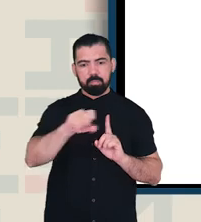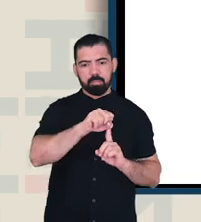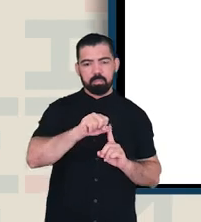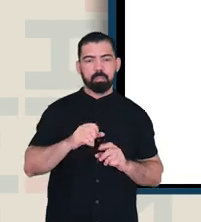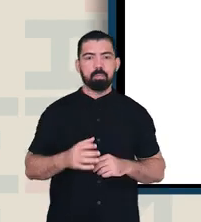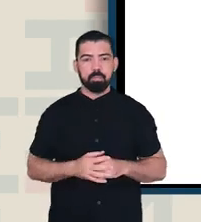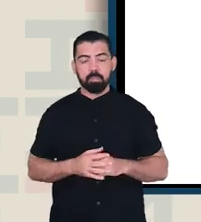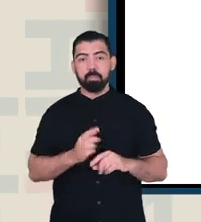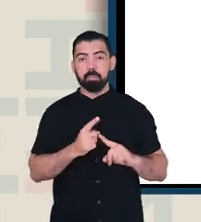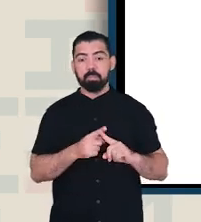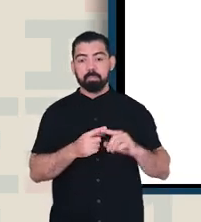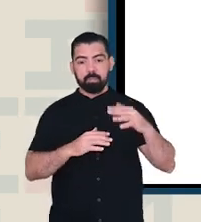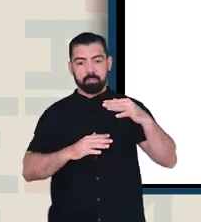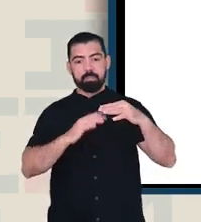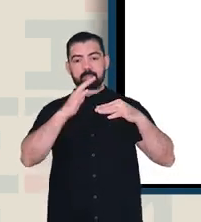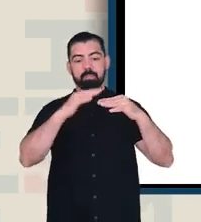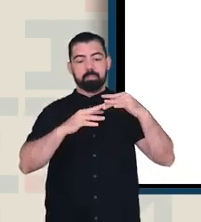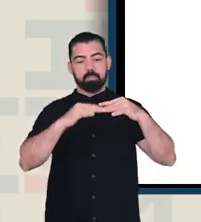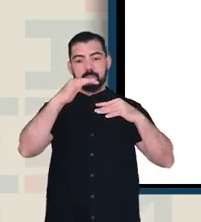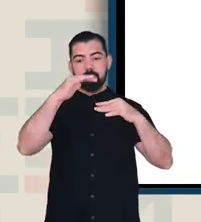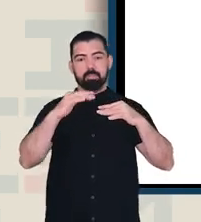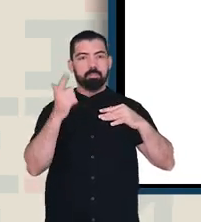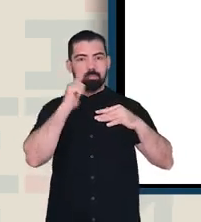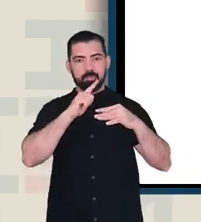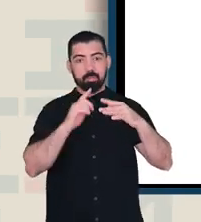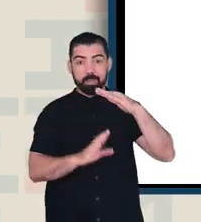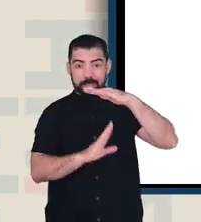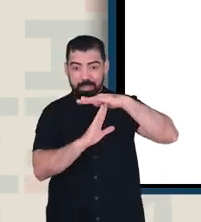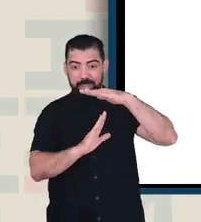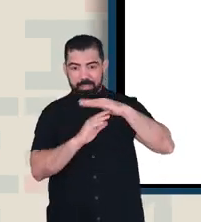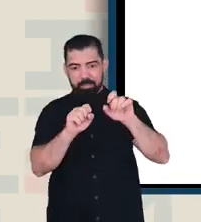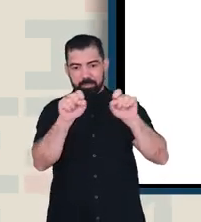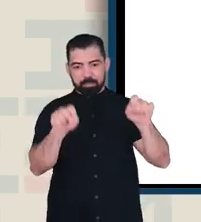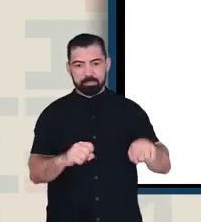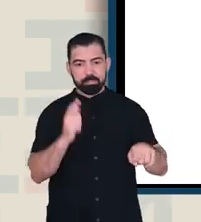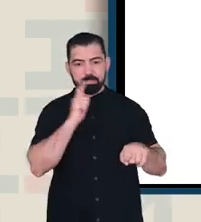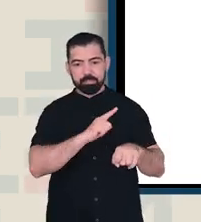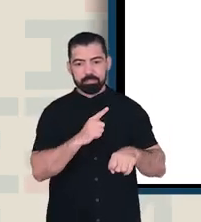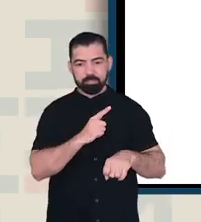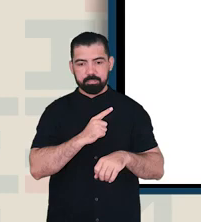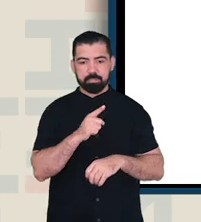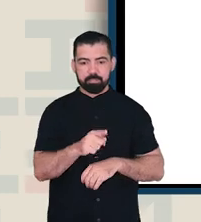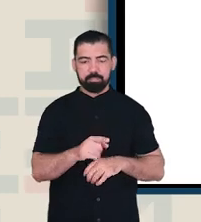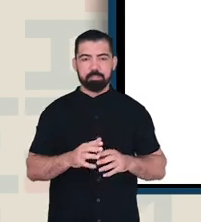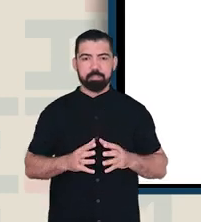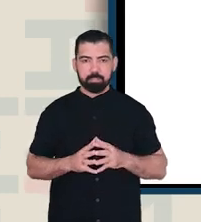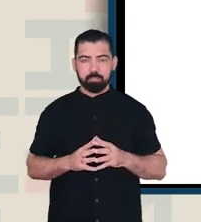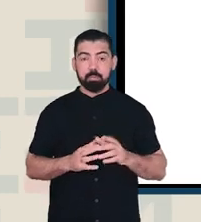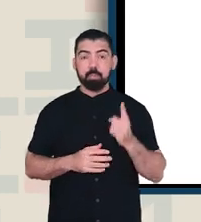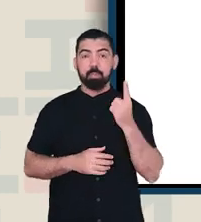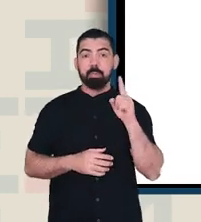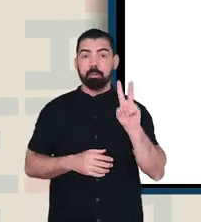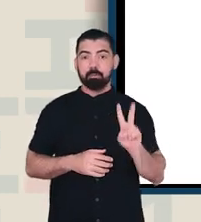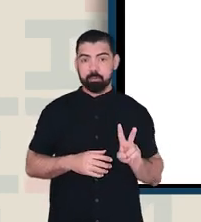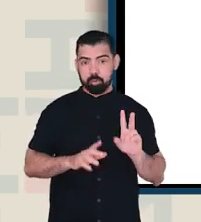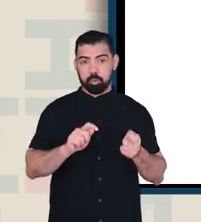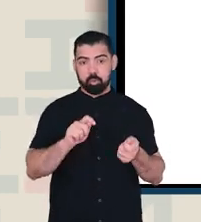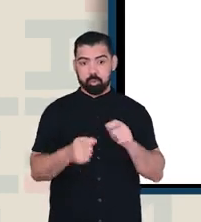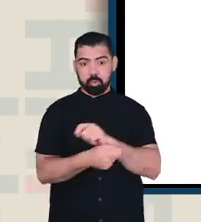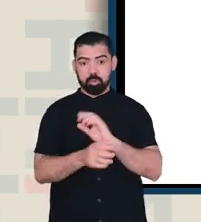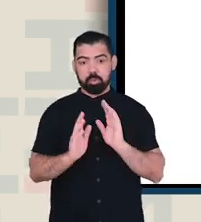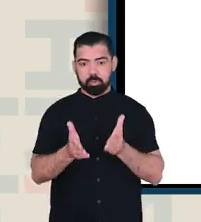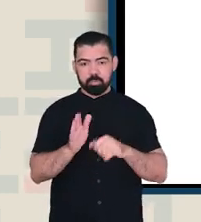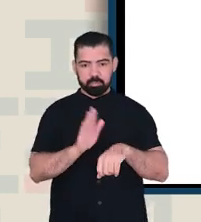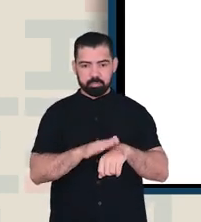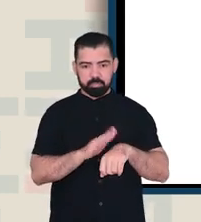que ultrapasse do limite que o sistema permite. Uma vez que está distorcido,